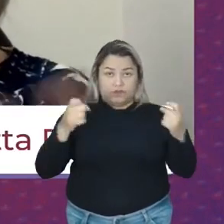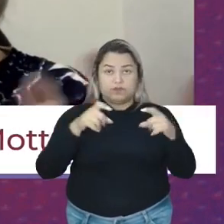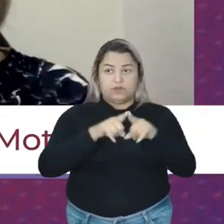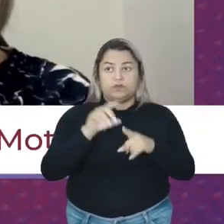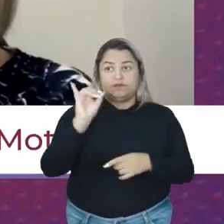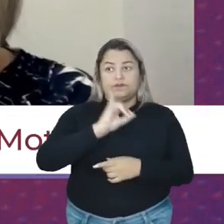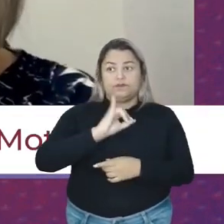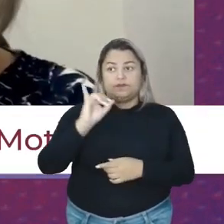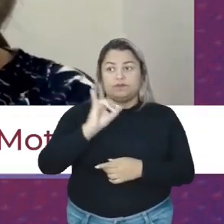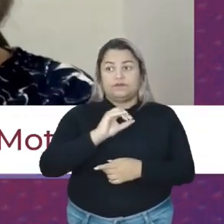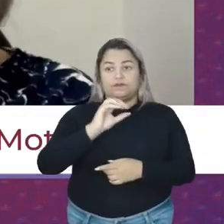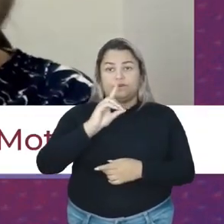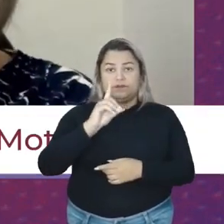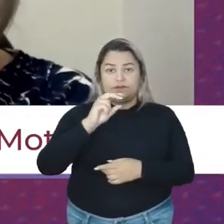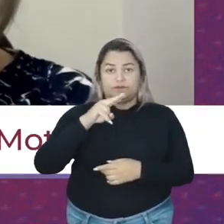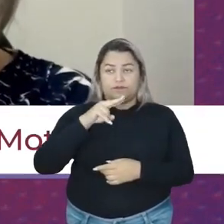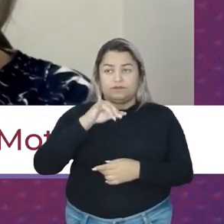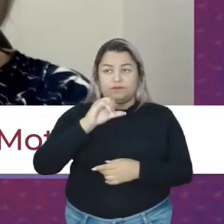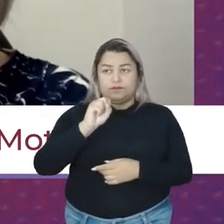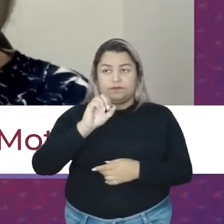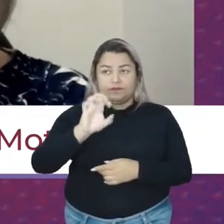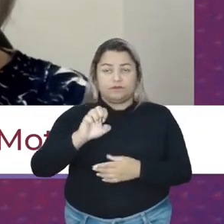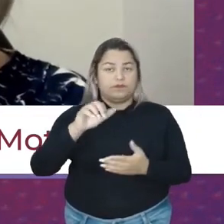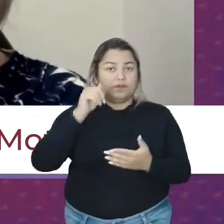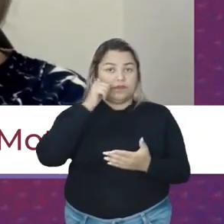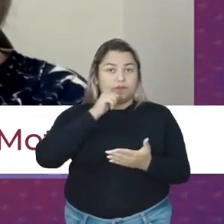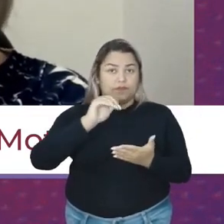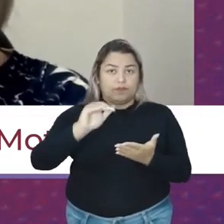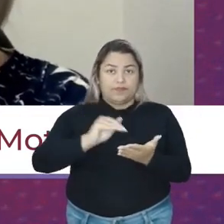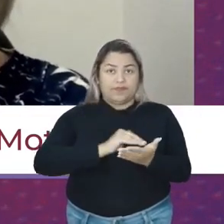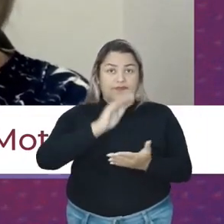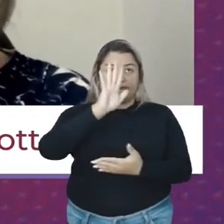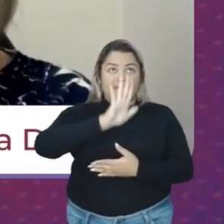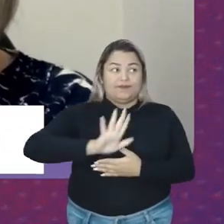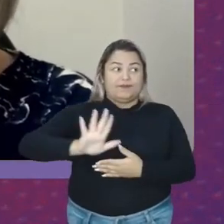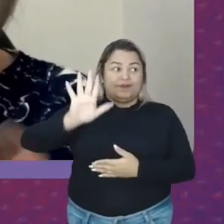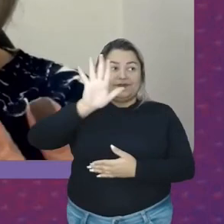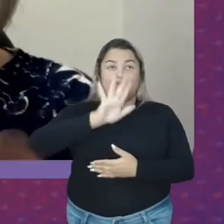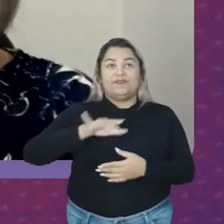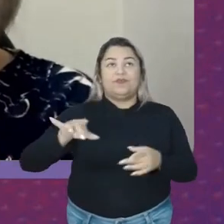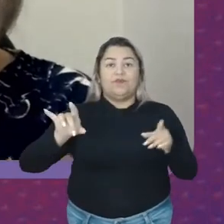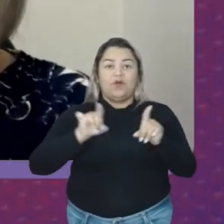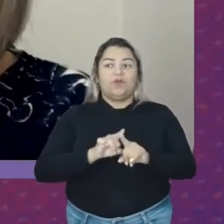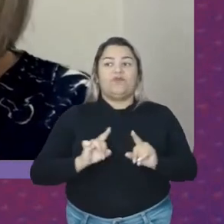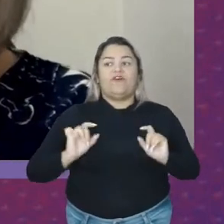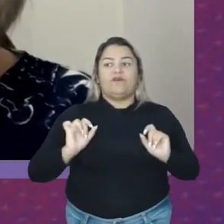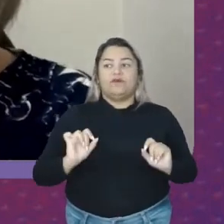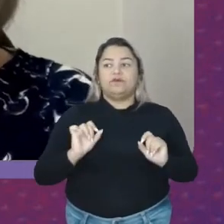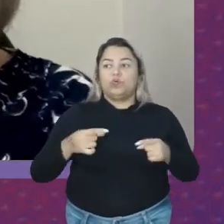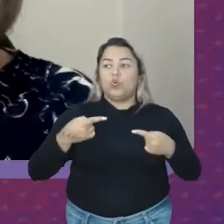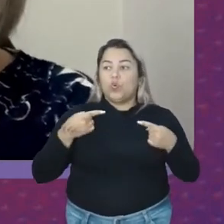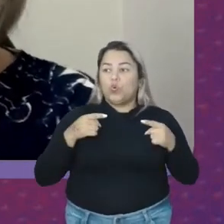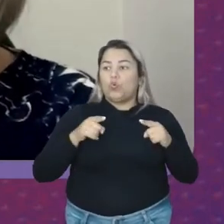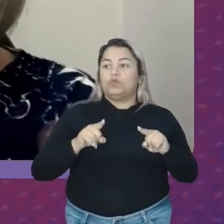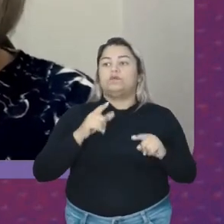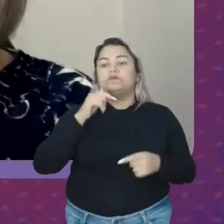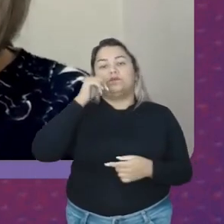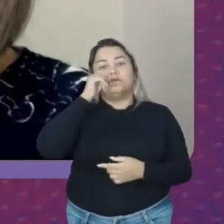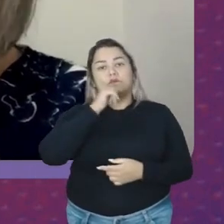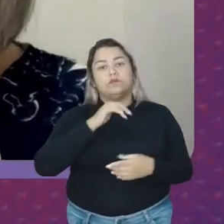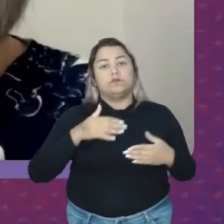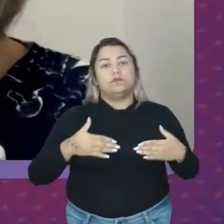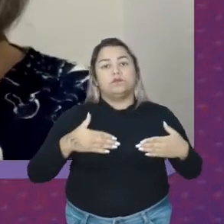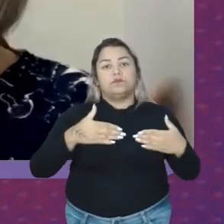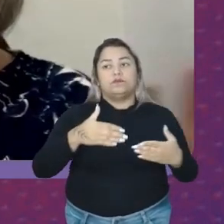sou Denise Mota Dal, sou secretária nacional de enfrentamento à violência contra mulheres, do Ministério